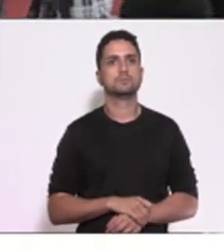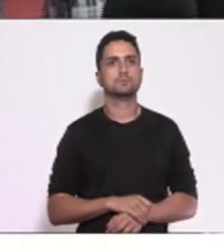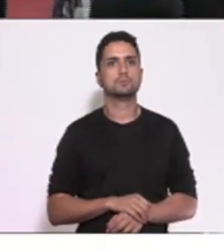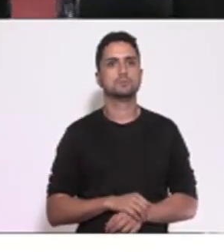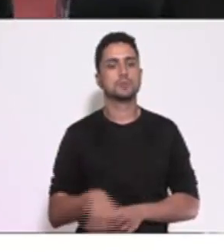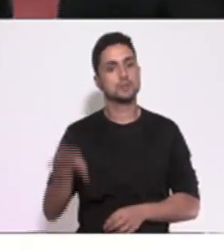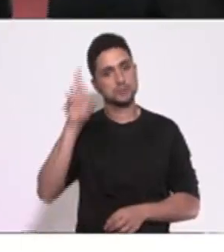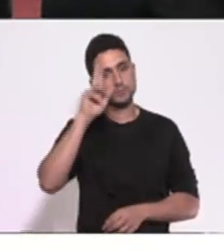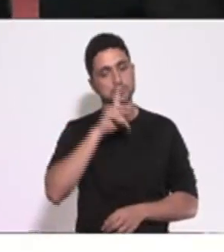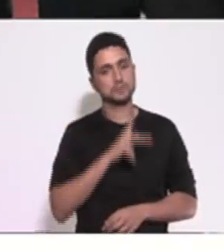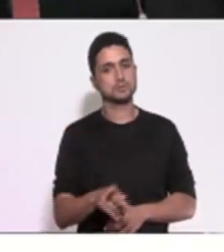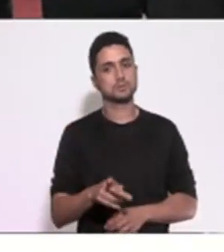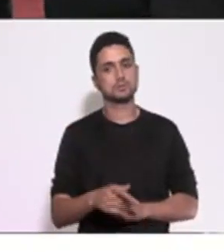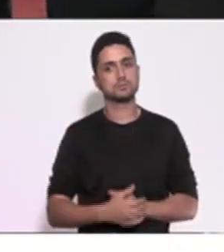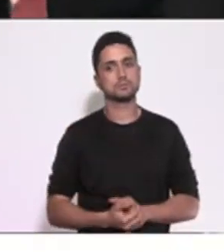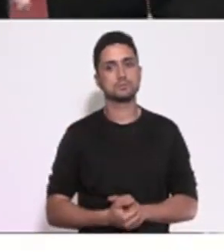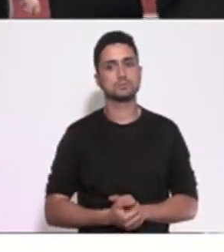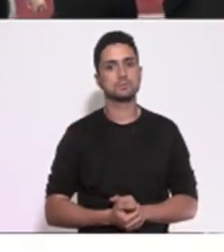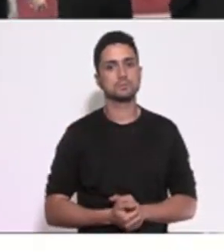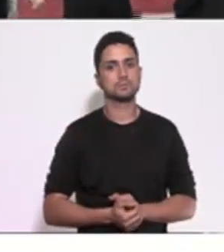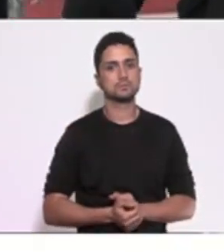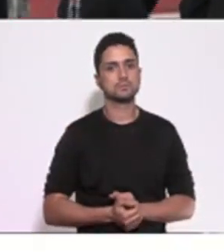Senhor presidente,